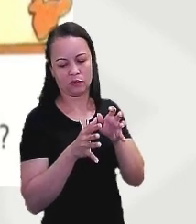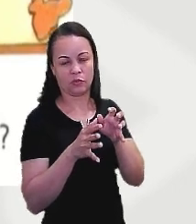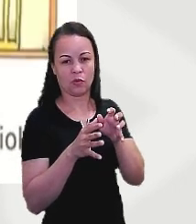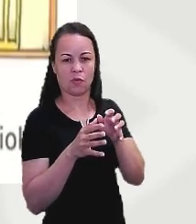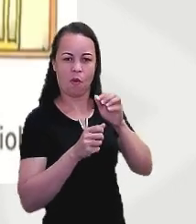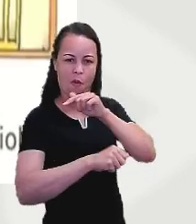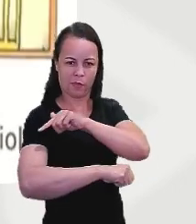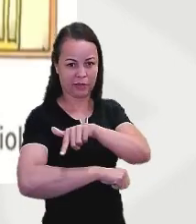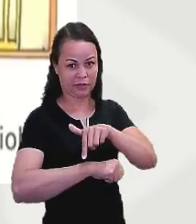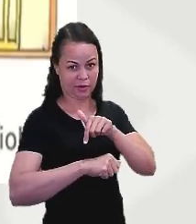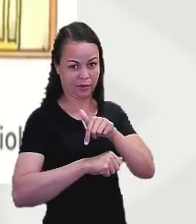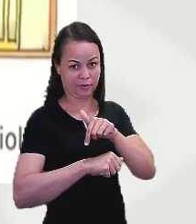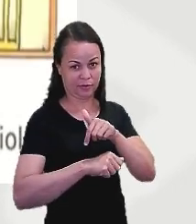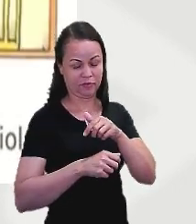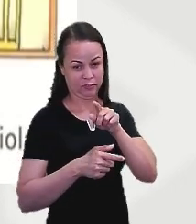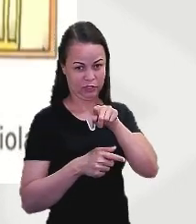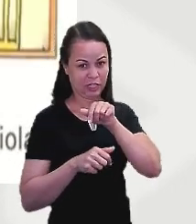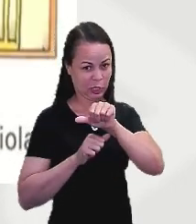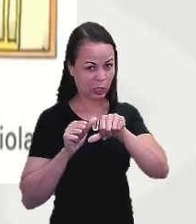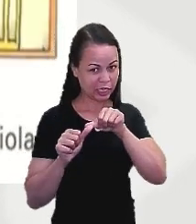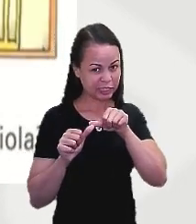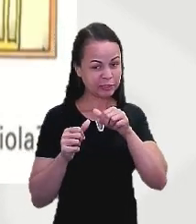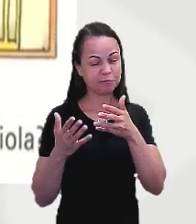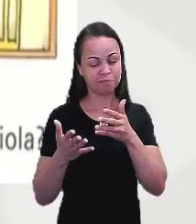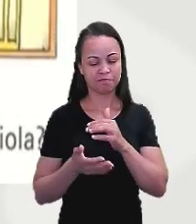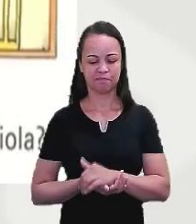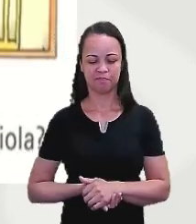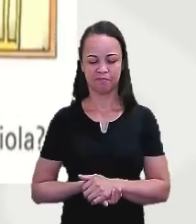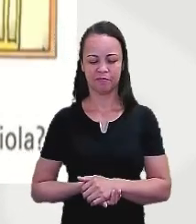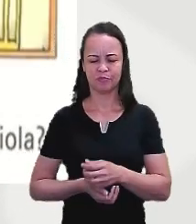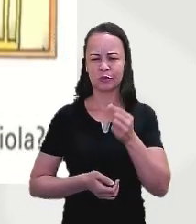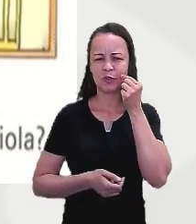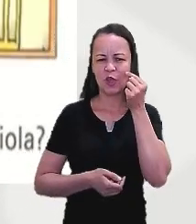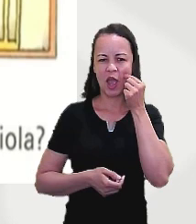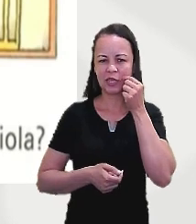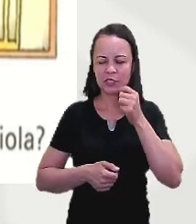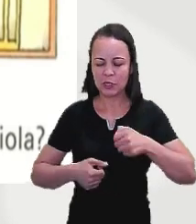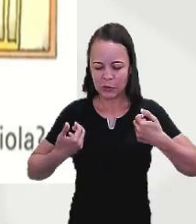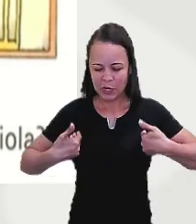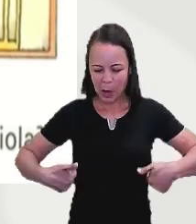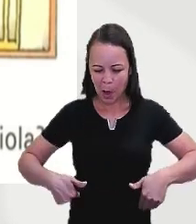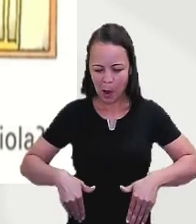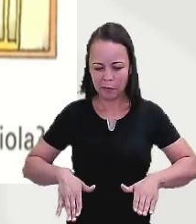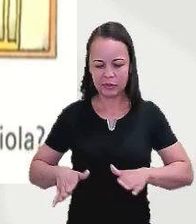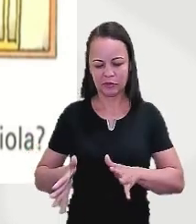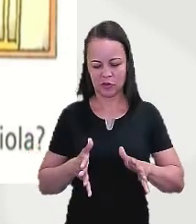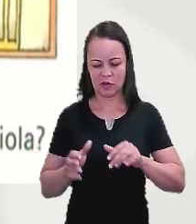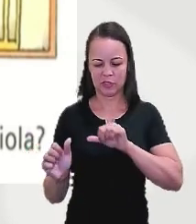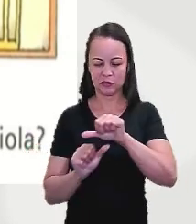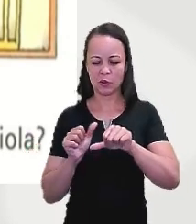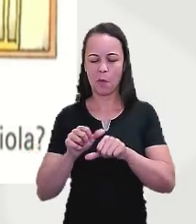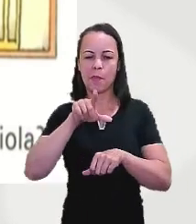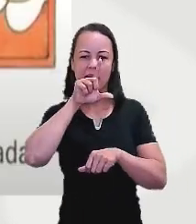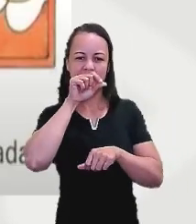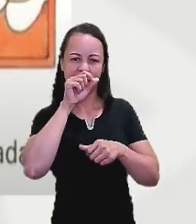você? Você troca um ratinho de camisola por um passarinho na gaiola?